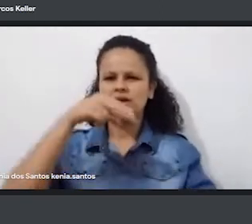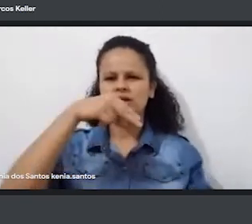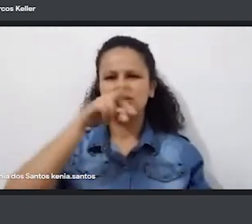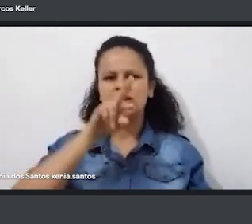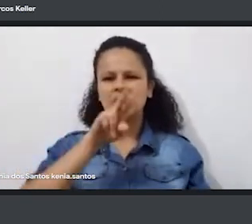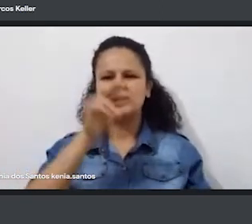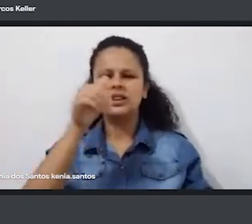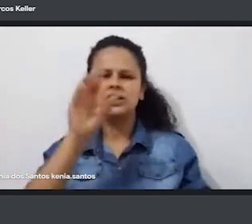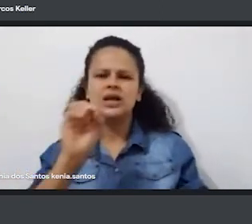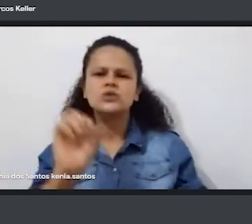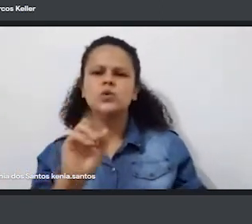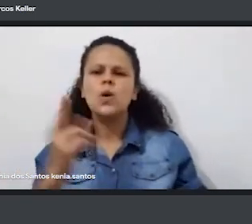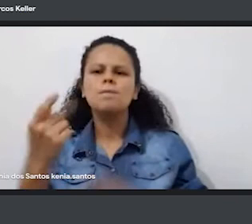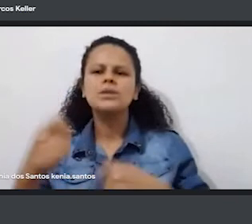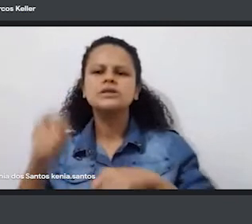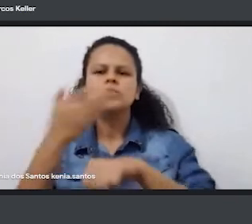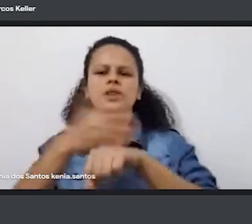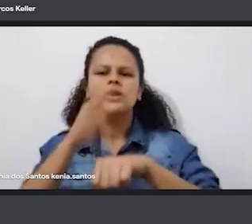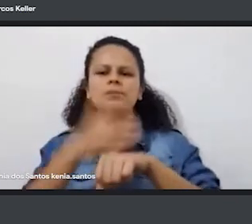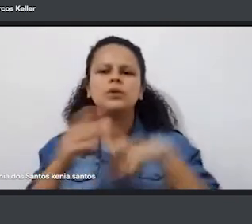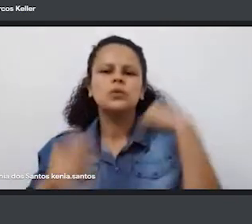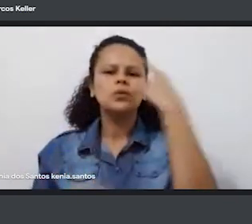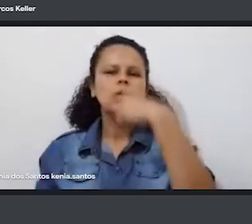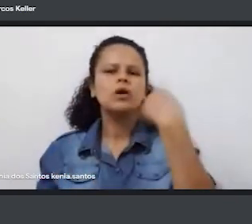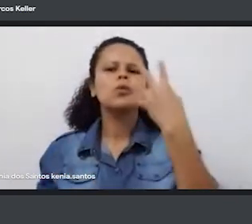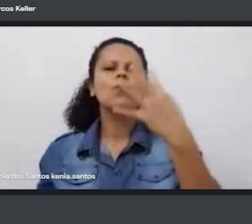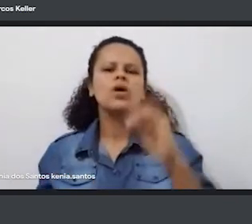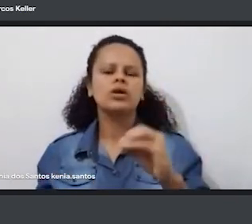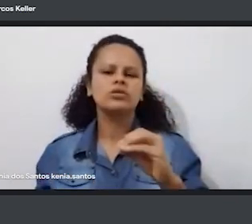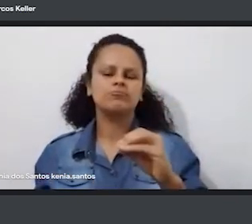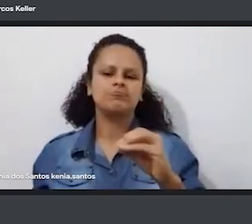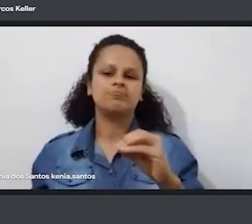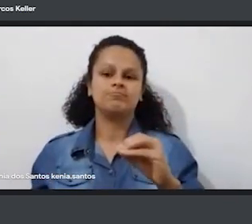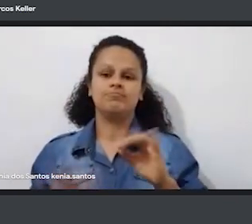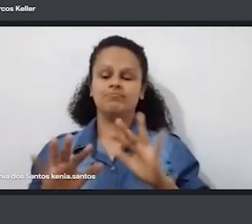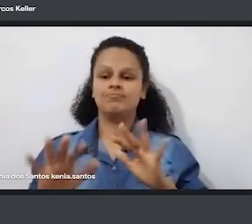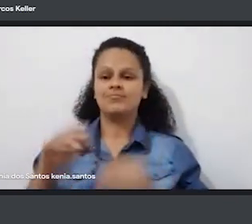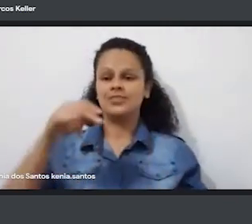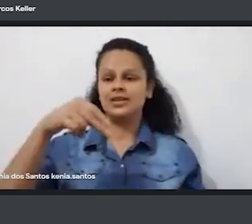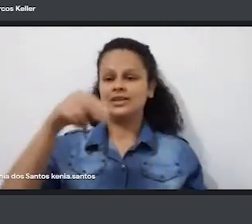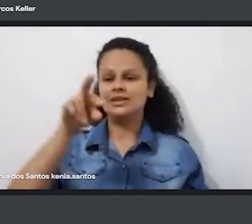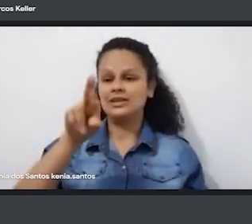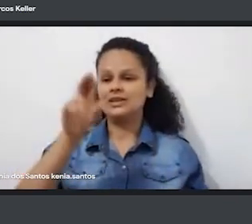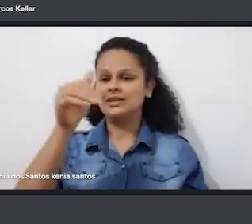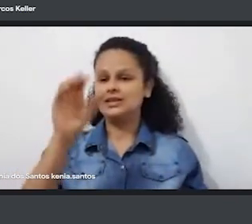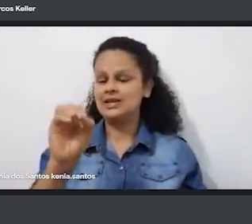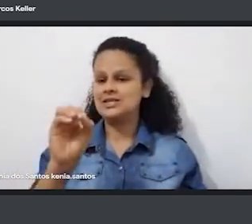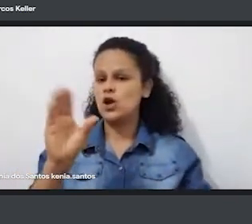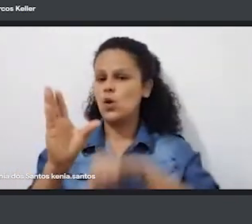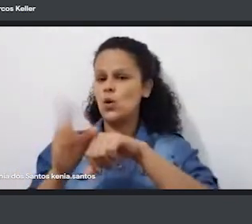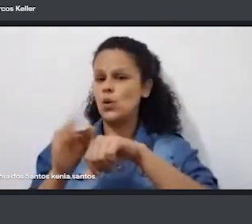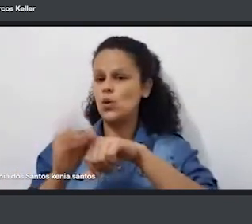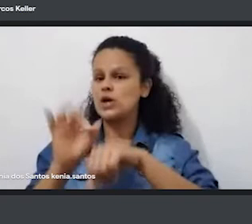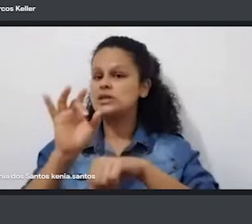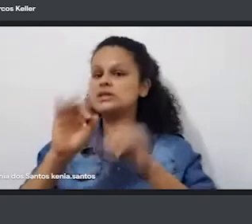fazer um treinamento de 40 horas? Não. Conhecimento de NR10 é as 40